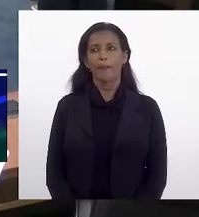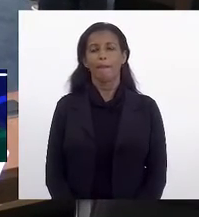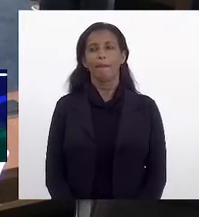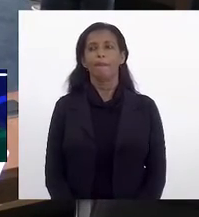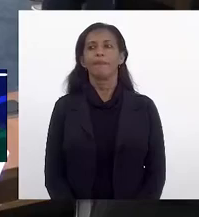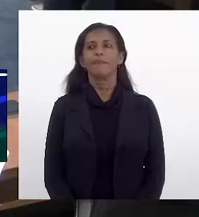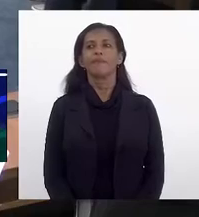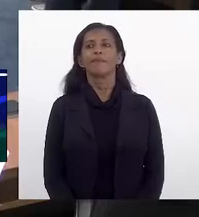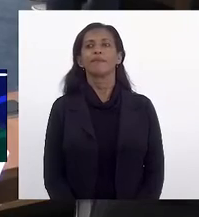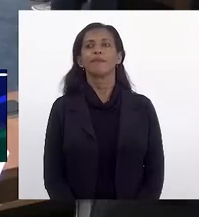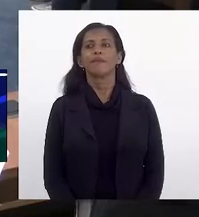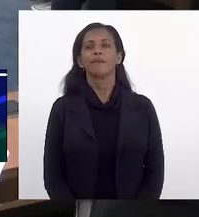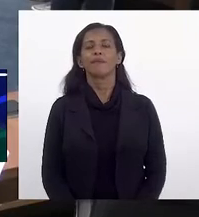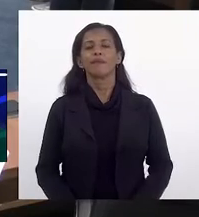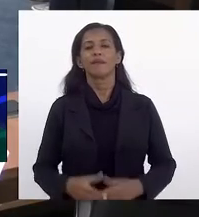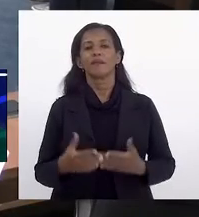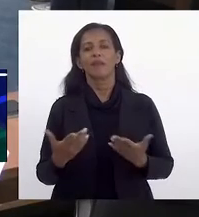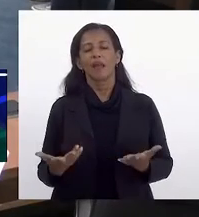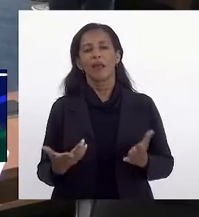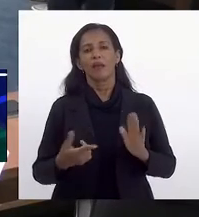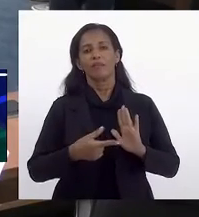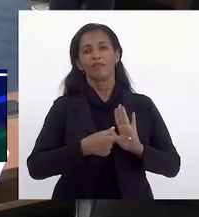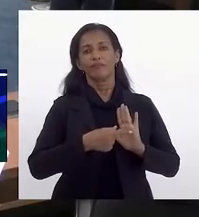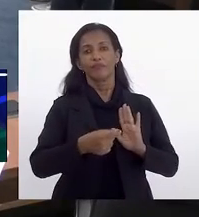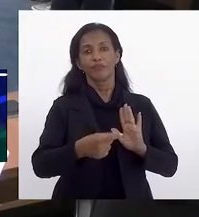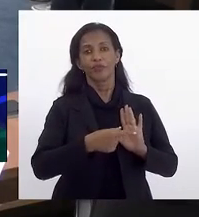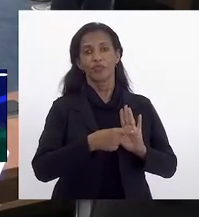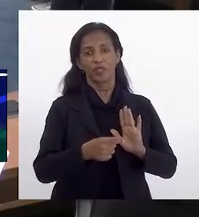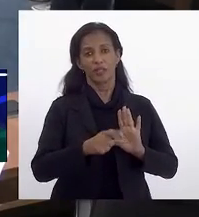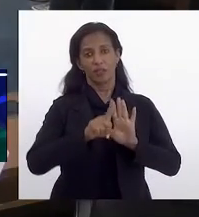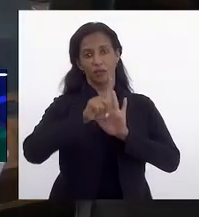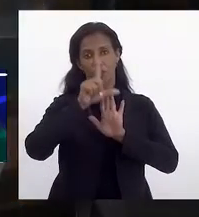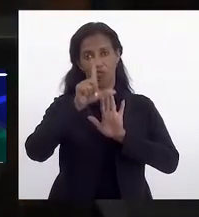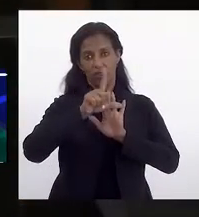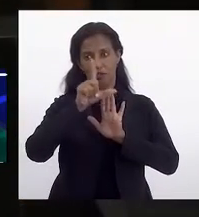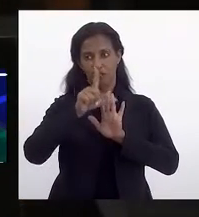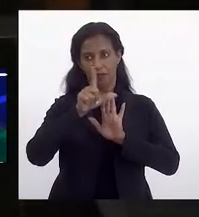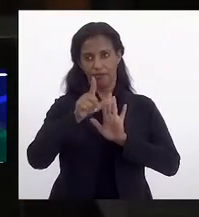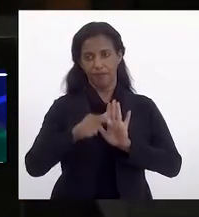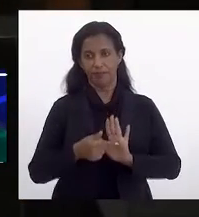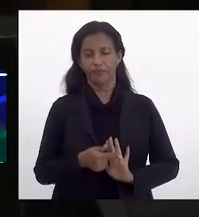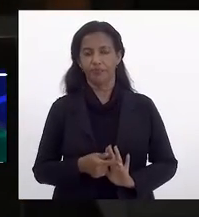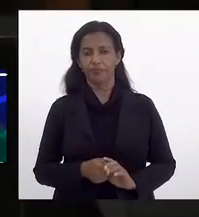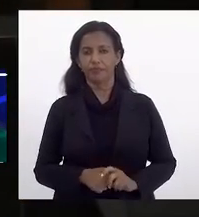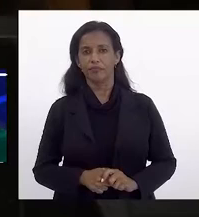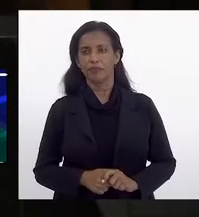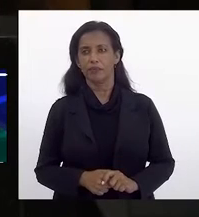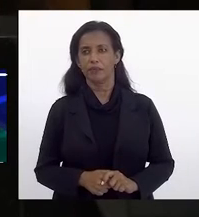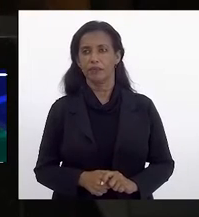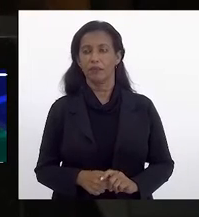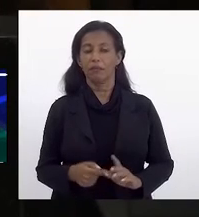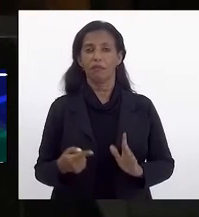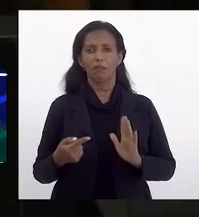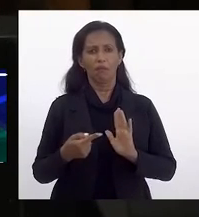A presente indicação legislativa, ela é